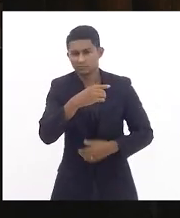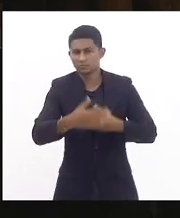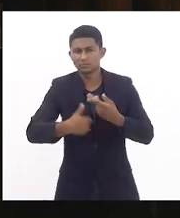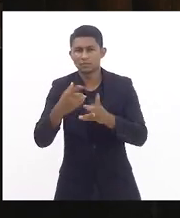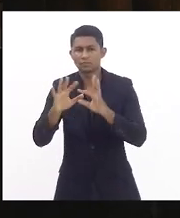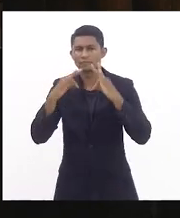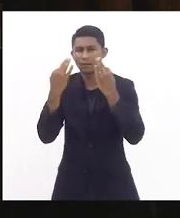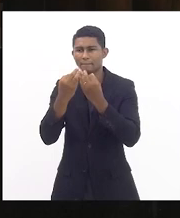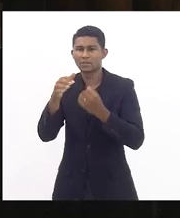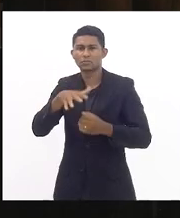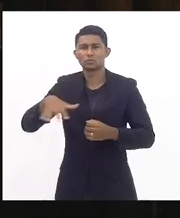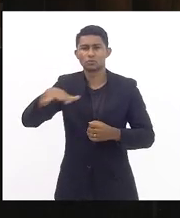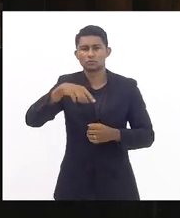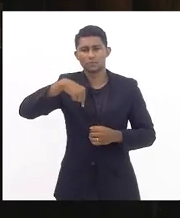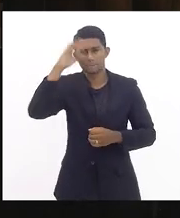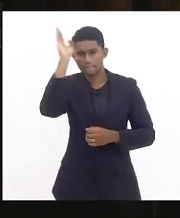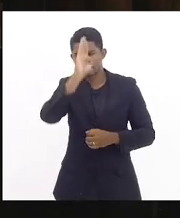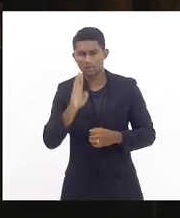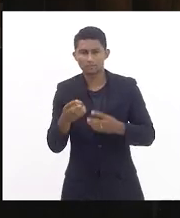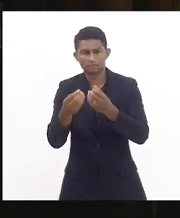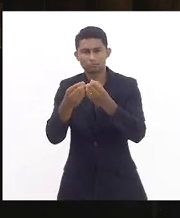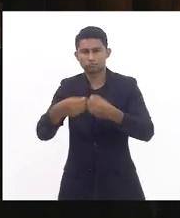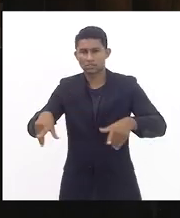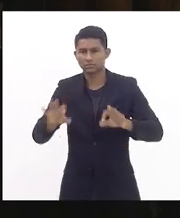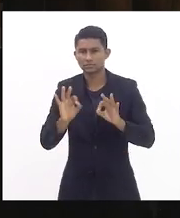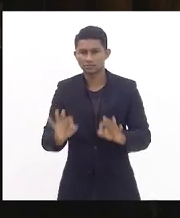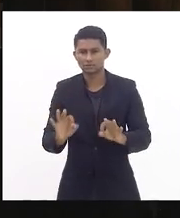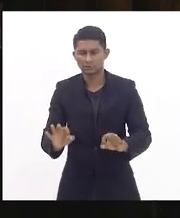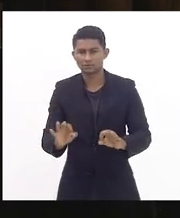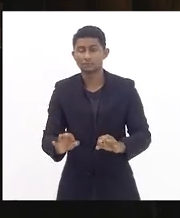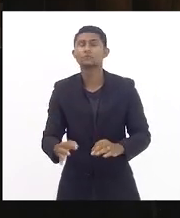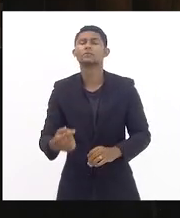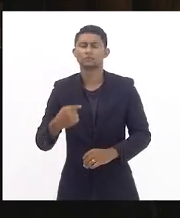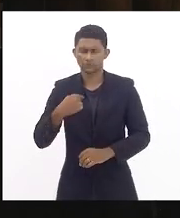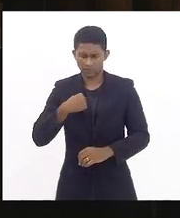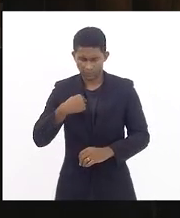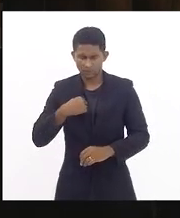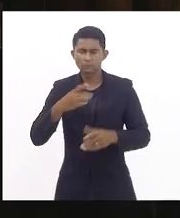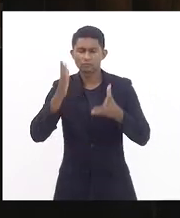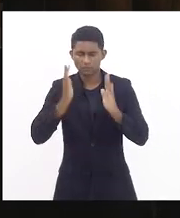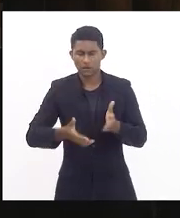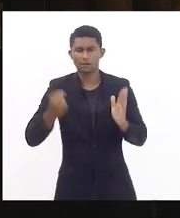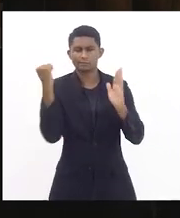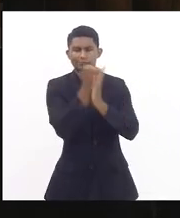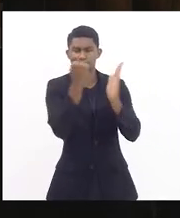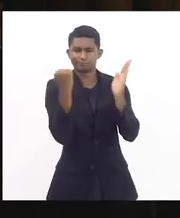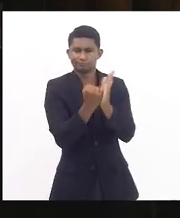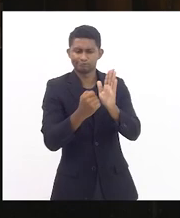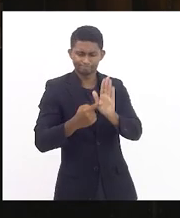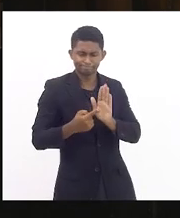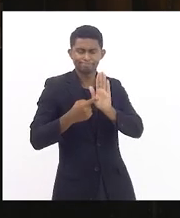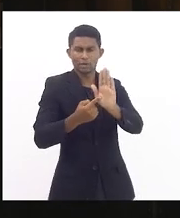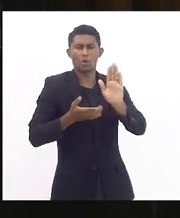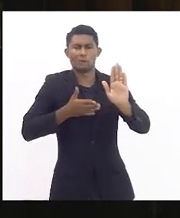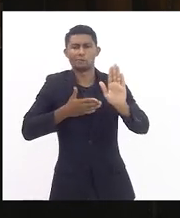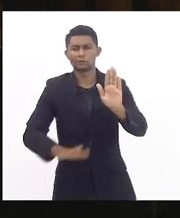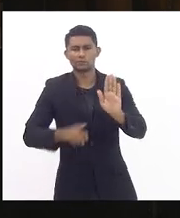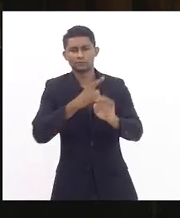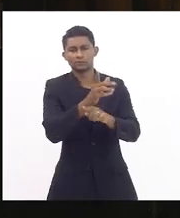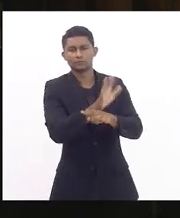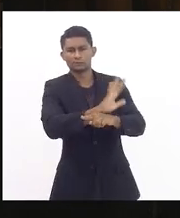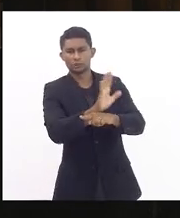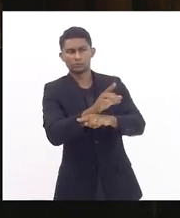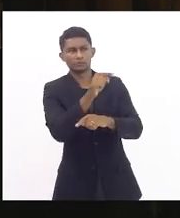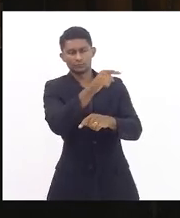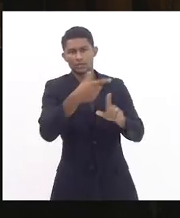família brasileira. Então, eu tenho, através do nosso mandato também, essa moção de repúdio a esse filme que foi colocado